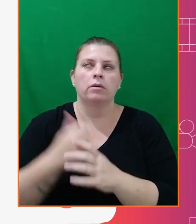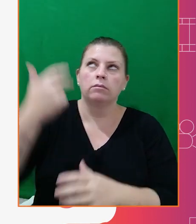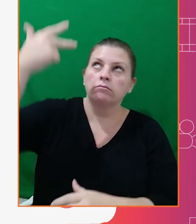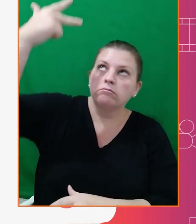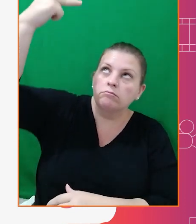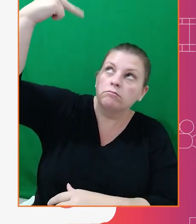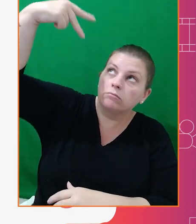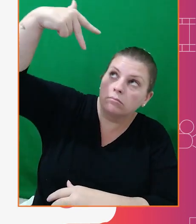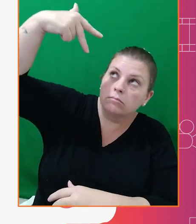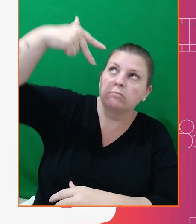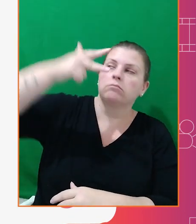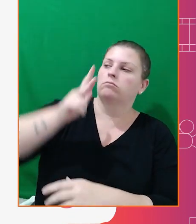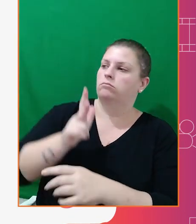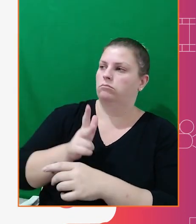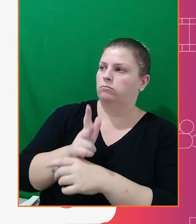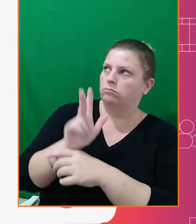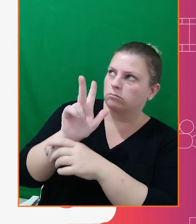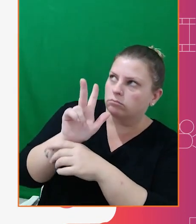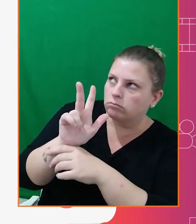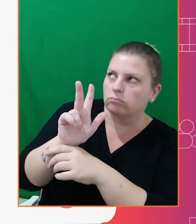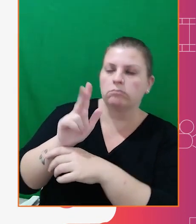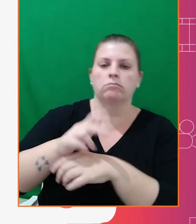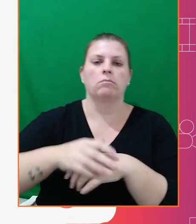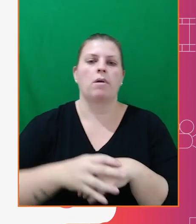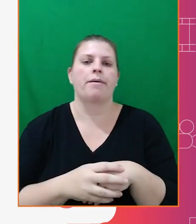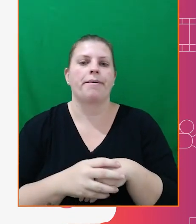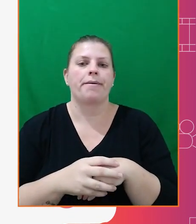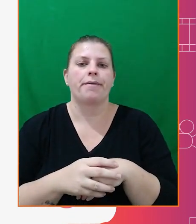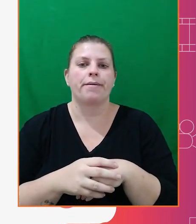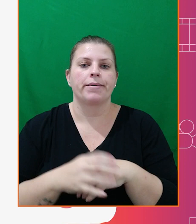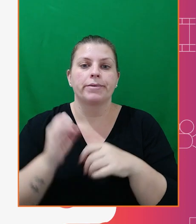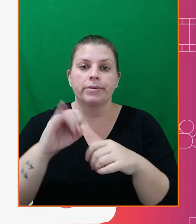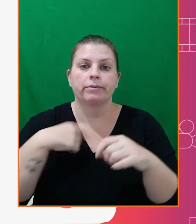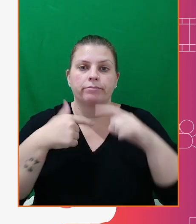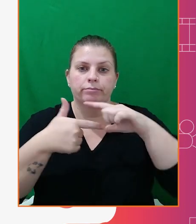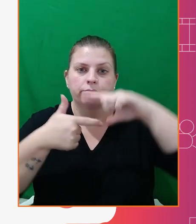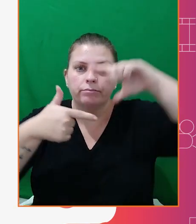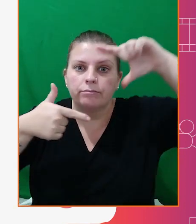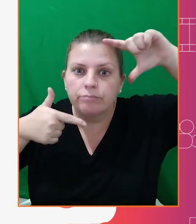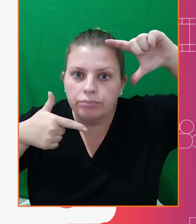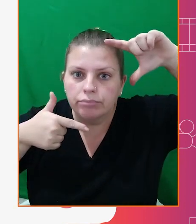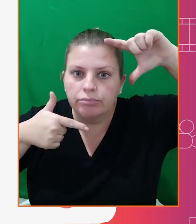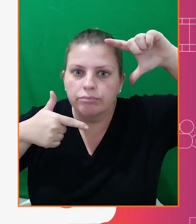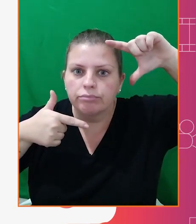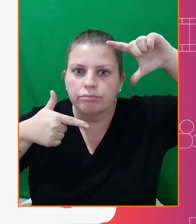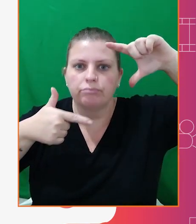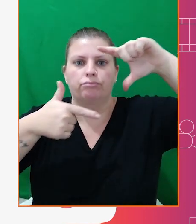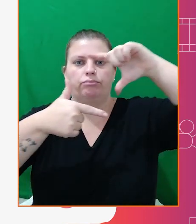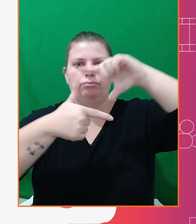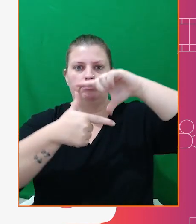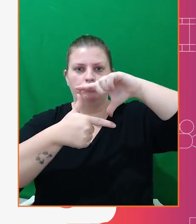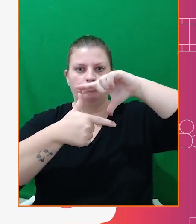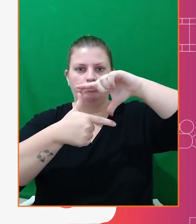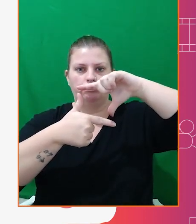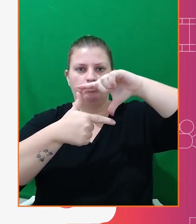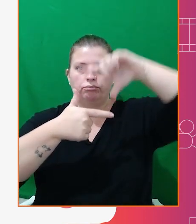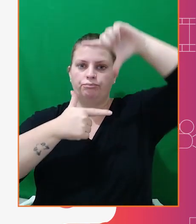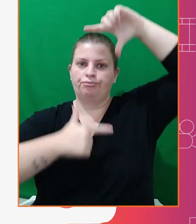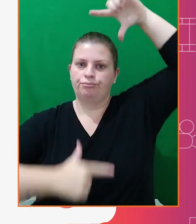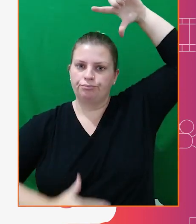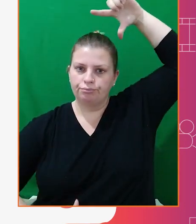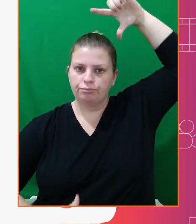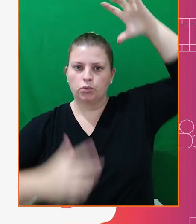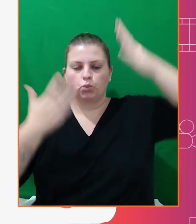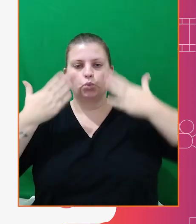de baixo, se o recorte é nos rostos, se mostra os personagens inteiros,